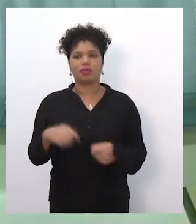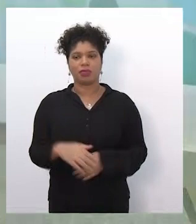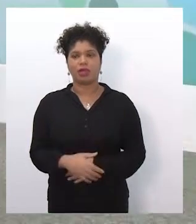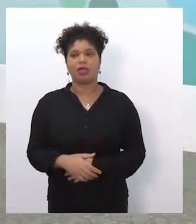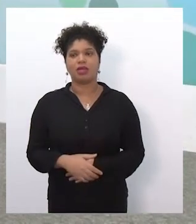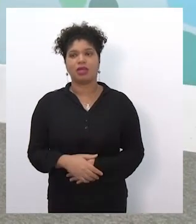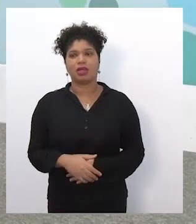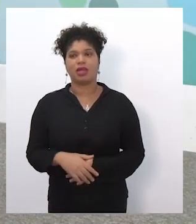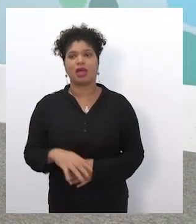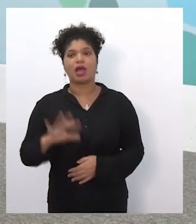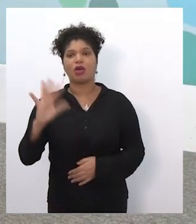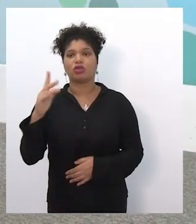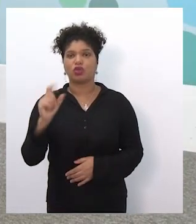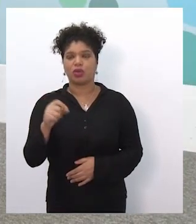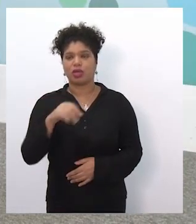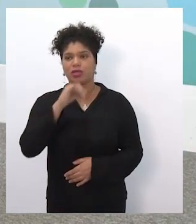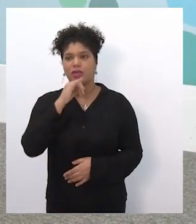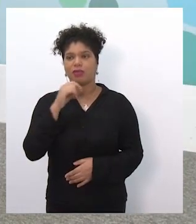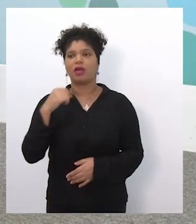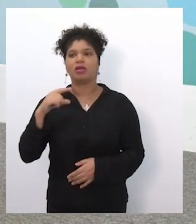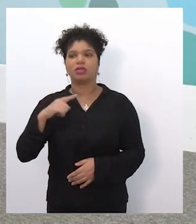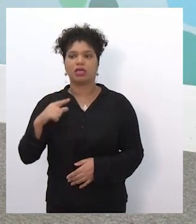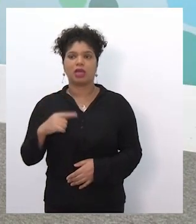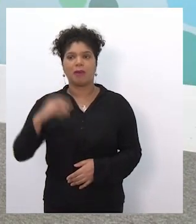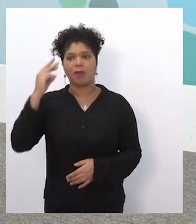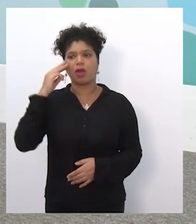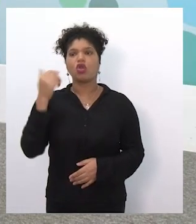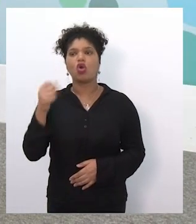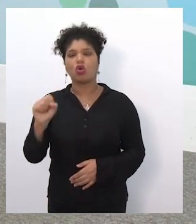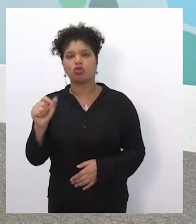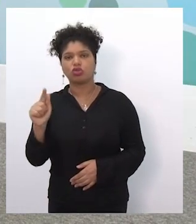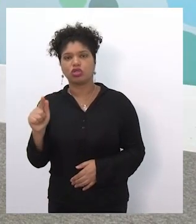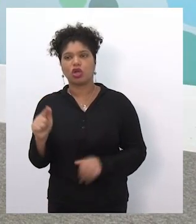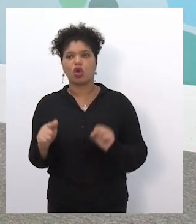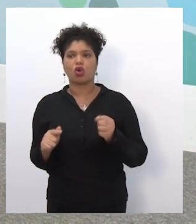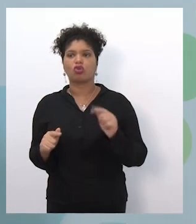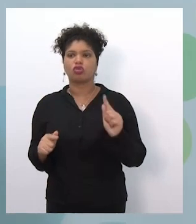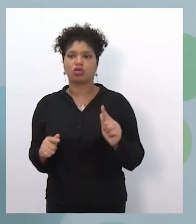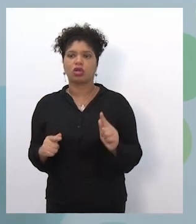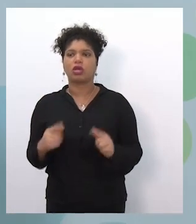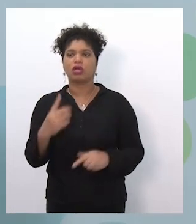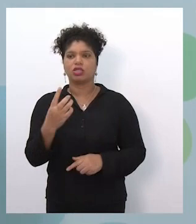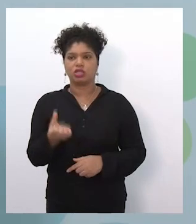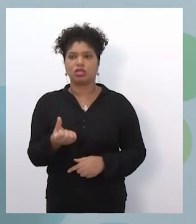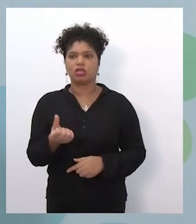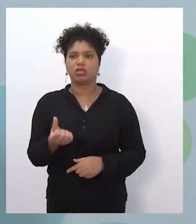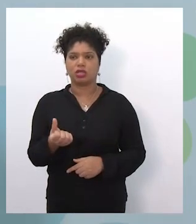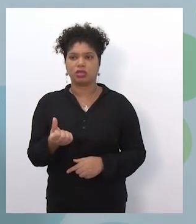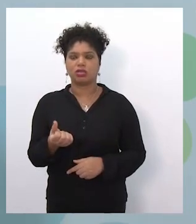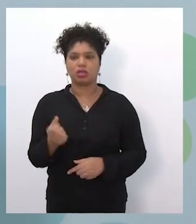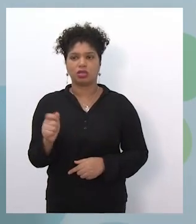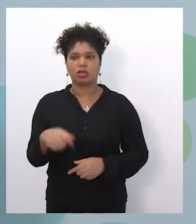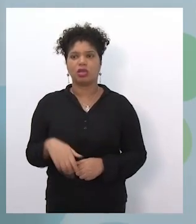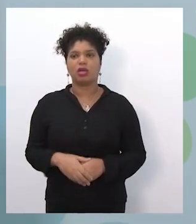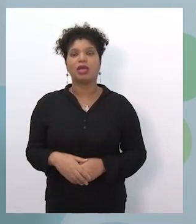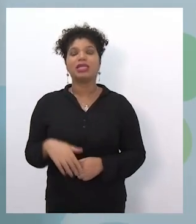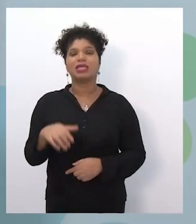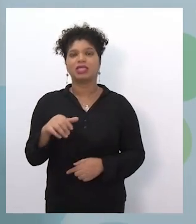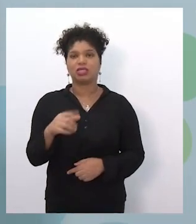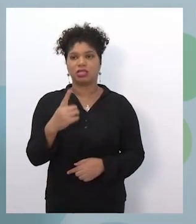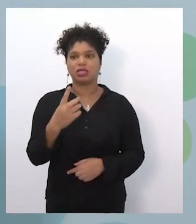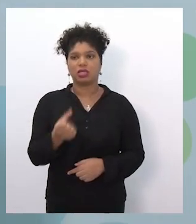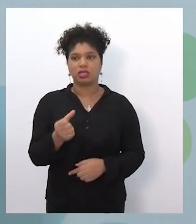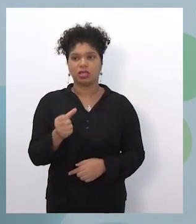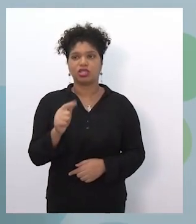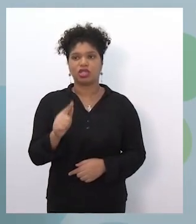acontece, né? Eu tenho 2 memórias 8 e 8 GB, então eu tenho 16 GB. O Felipe e o Rodrigo falaram que 16 GB é bom. Sim,